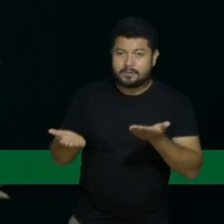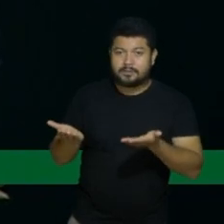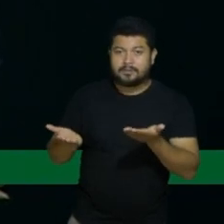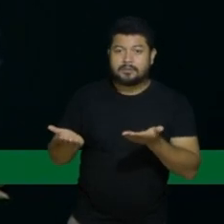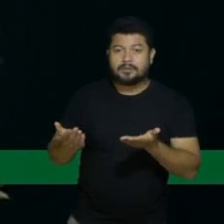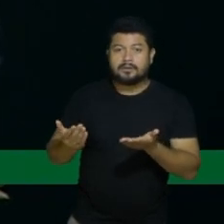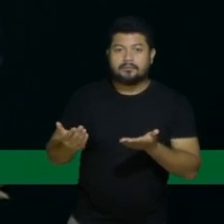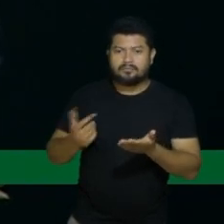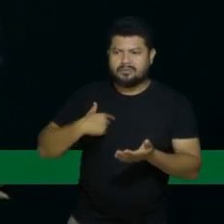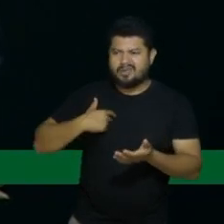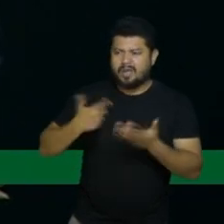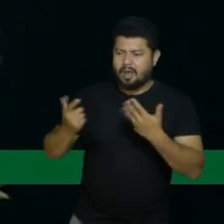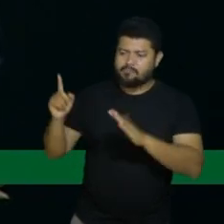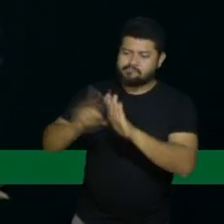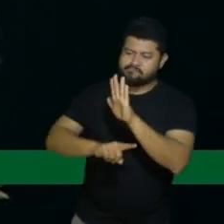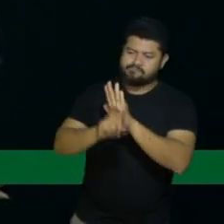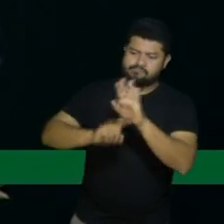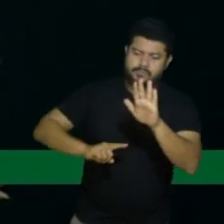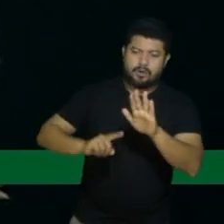entanto, diante